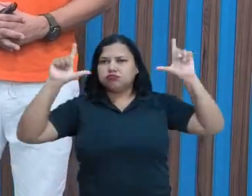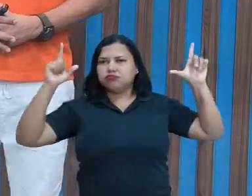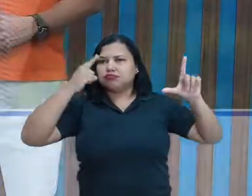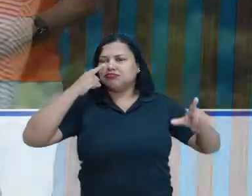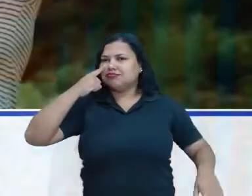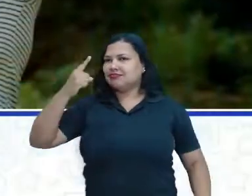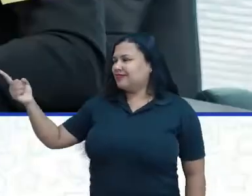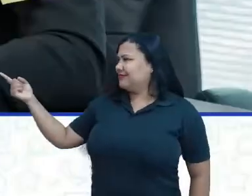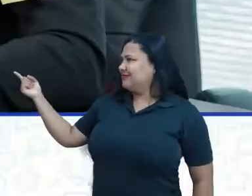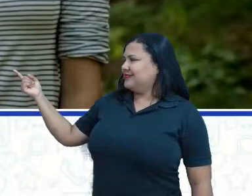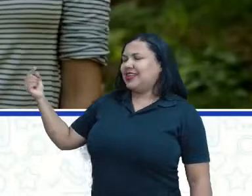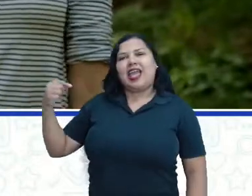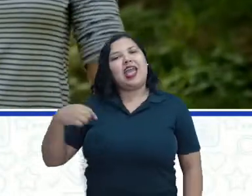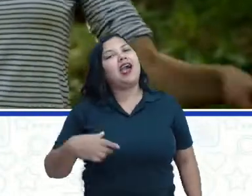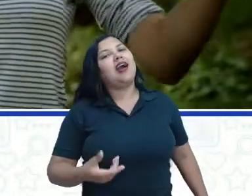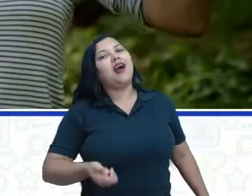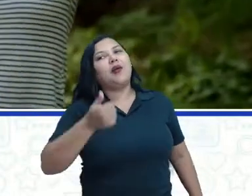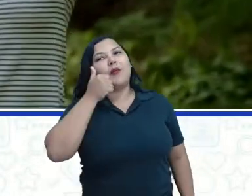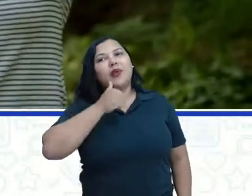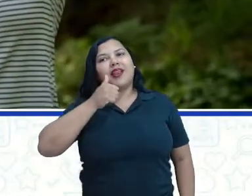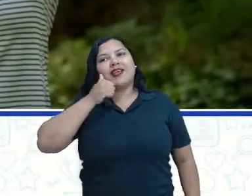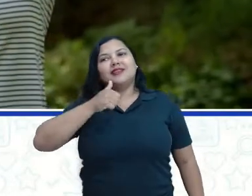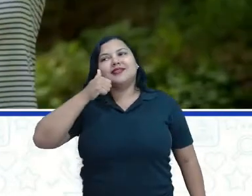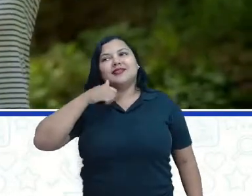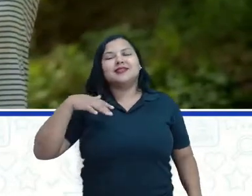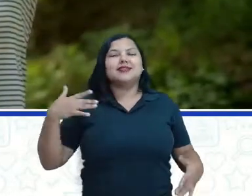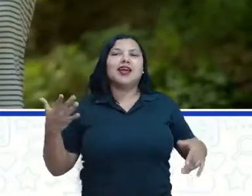que a moça está de fato